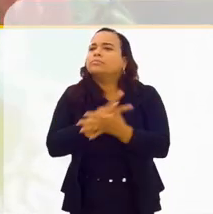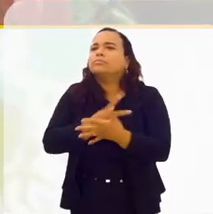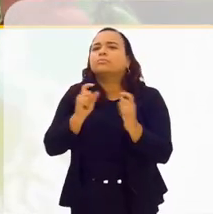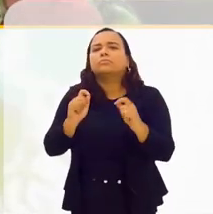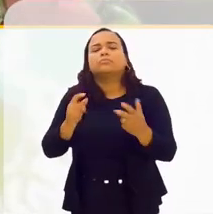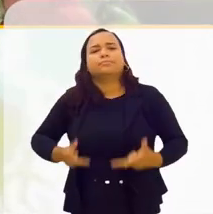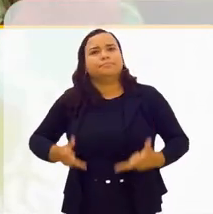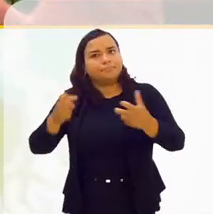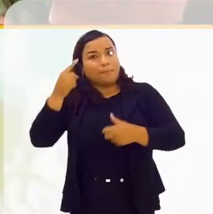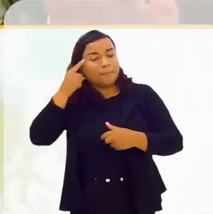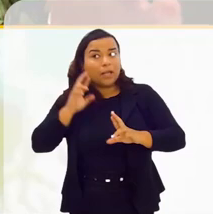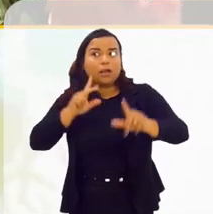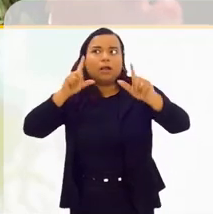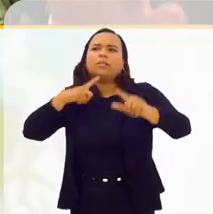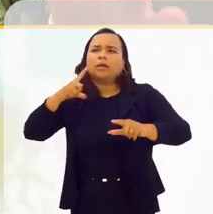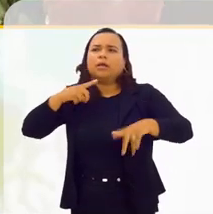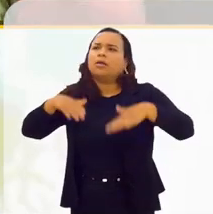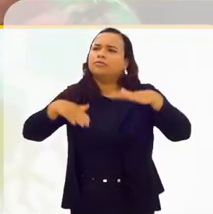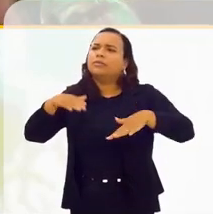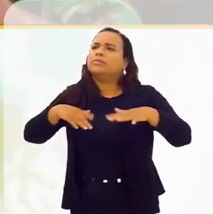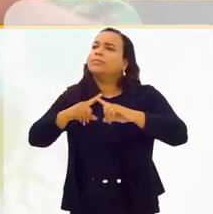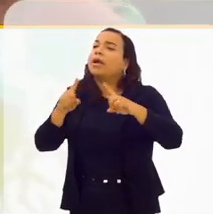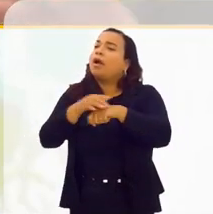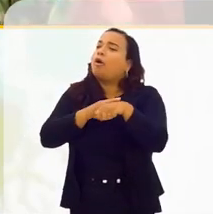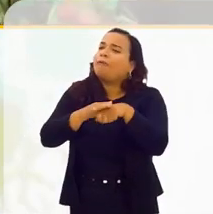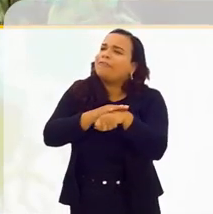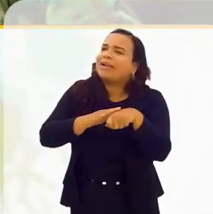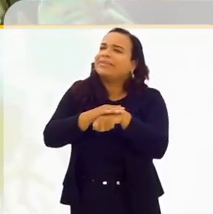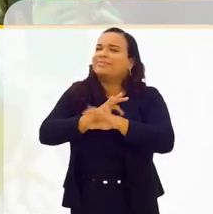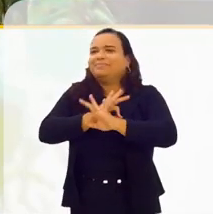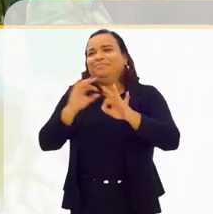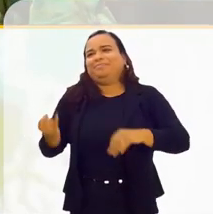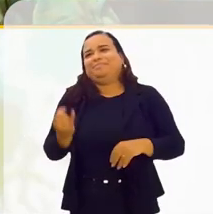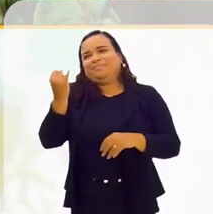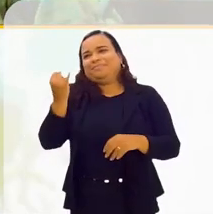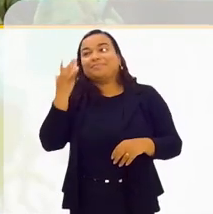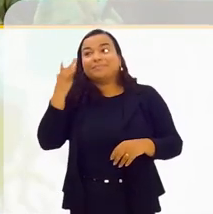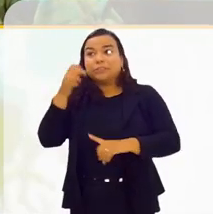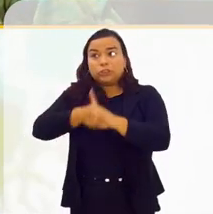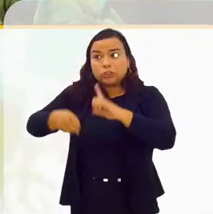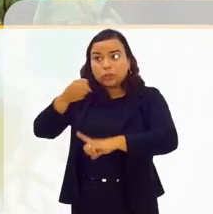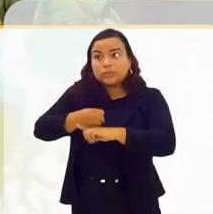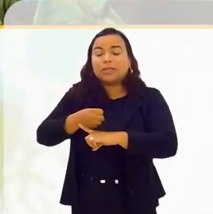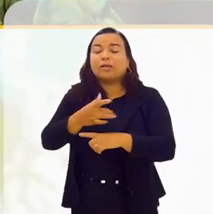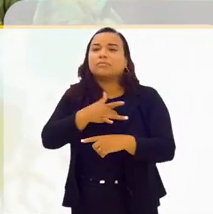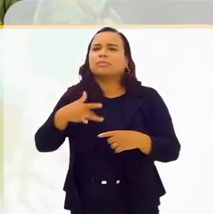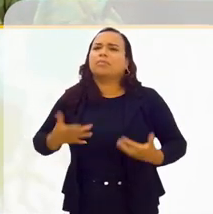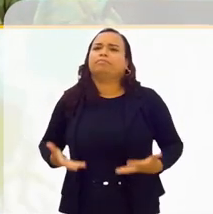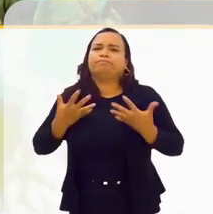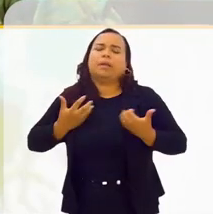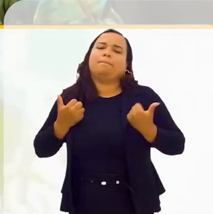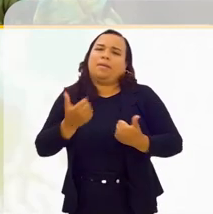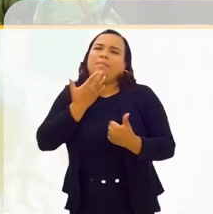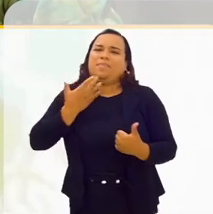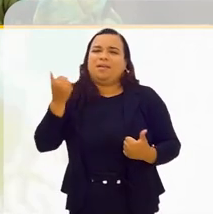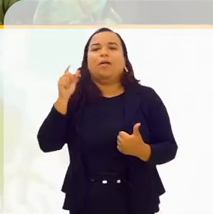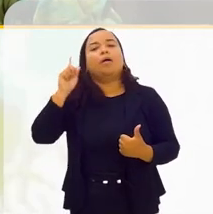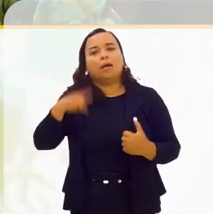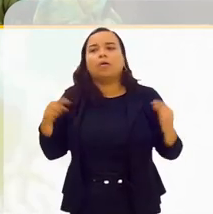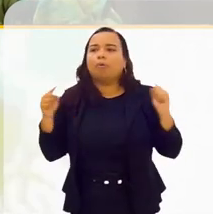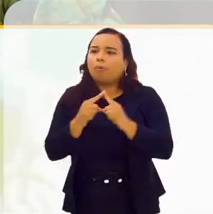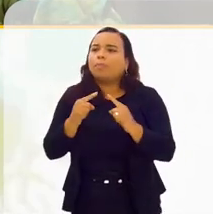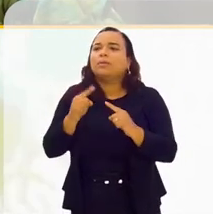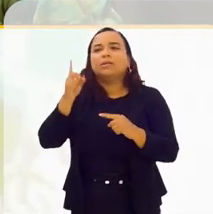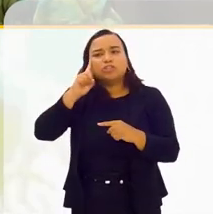das vezes mesmo pensando diferente com diálogo eu acho que a sociedade fica mais saudável e isso também